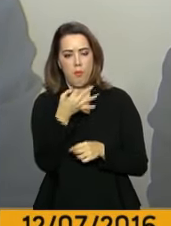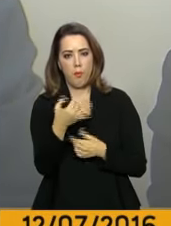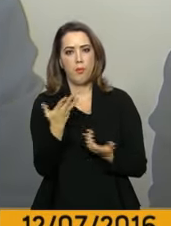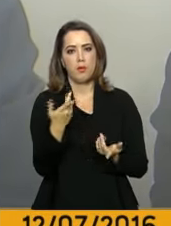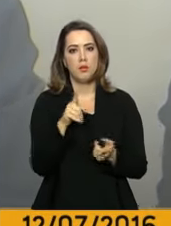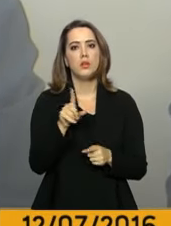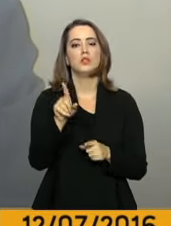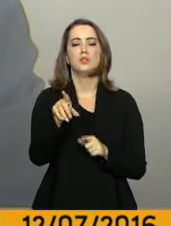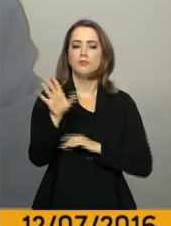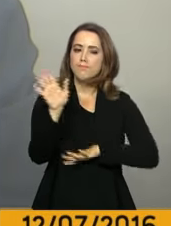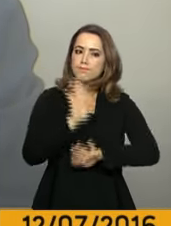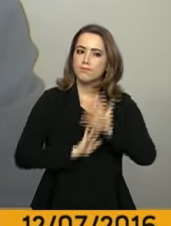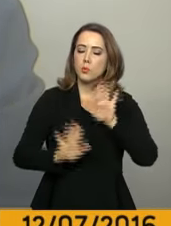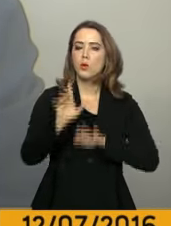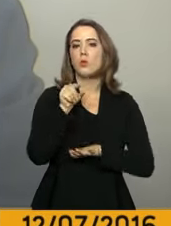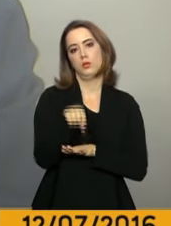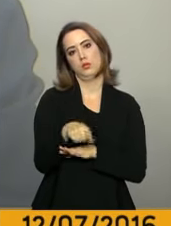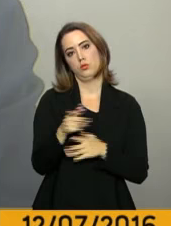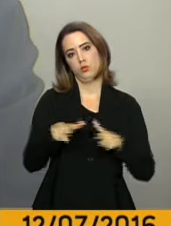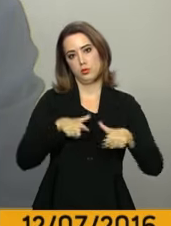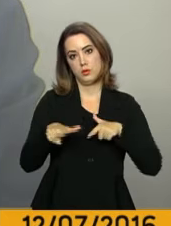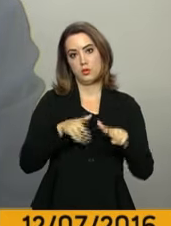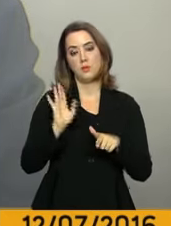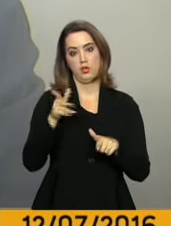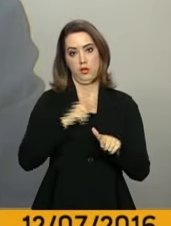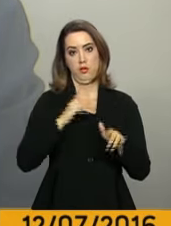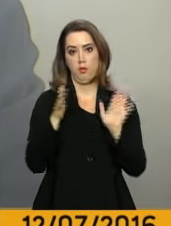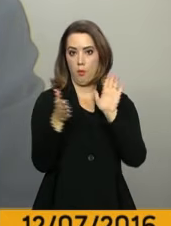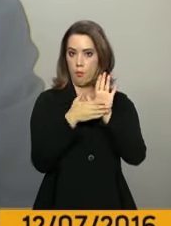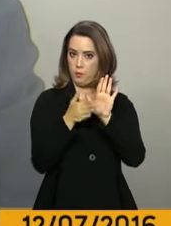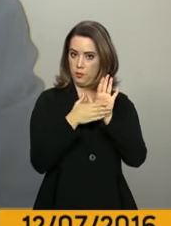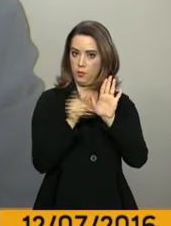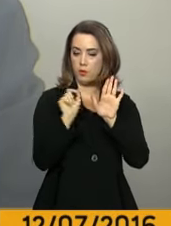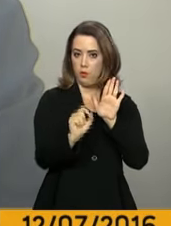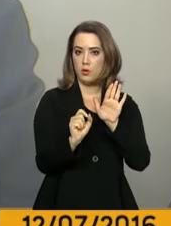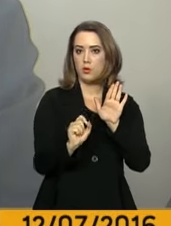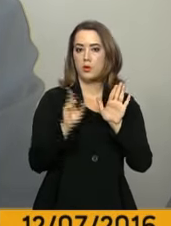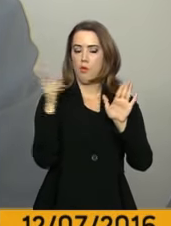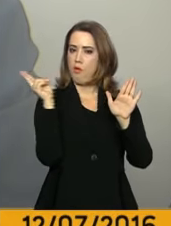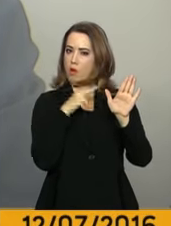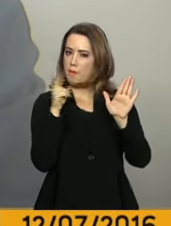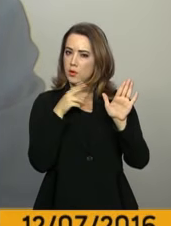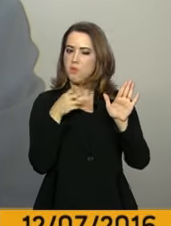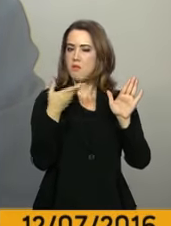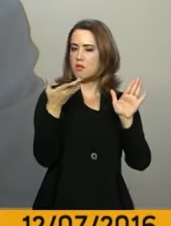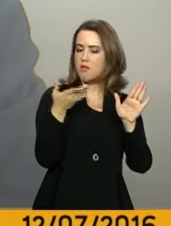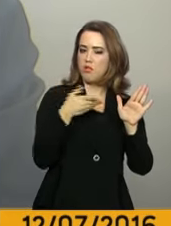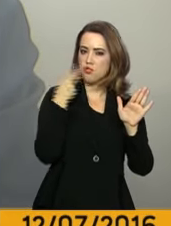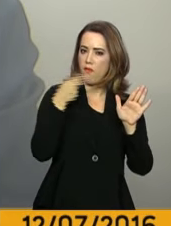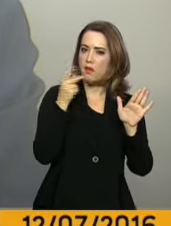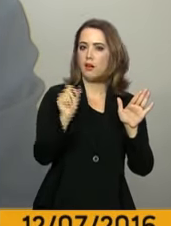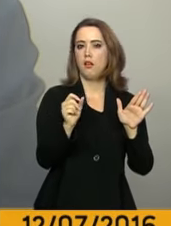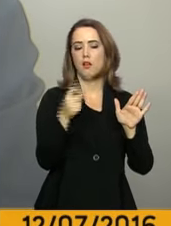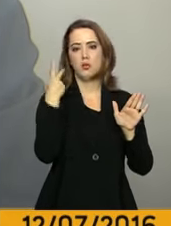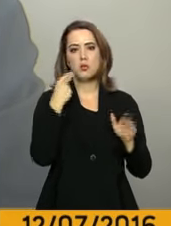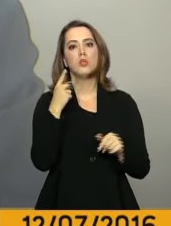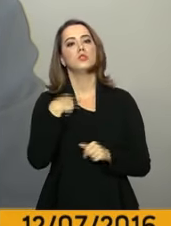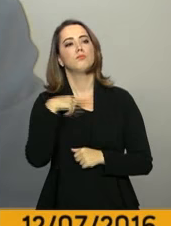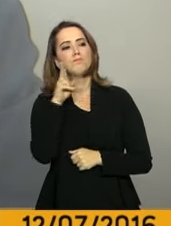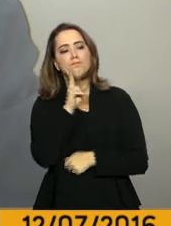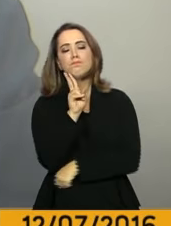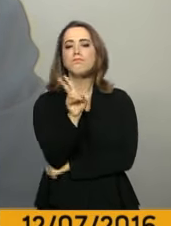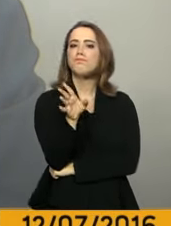está exatamente fazendo isso e já me apresentou um pré-projeto muito rapidamente e oralmente que eu Verifiquei que poderia